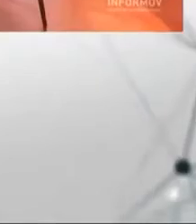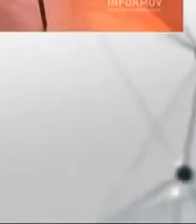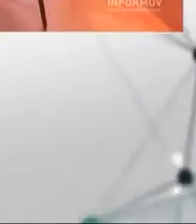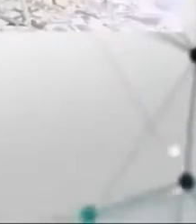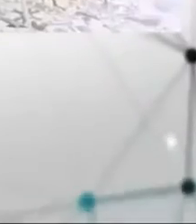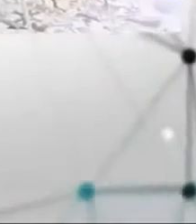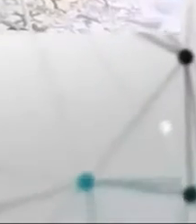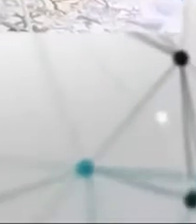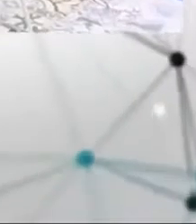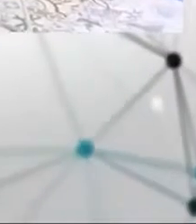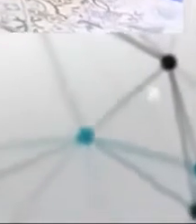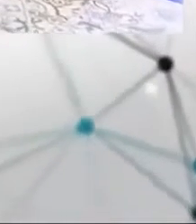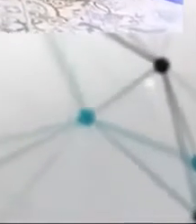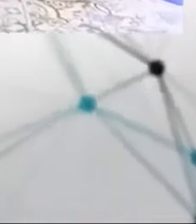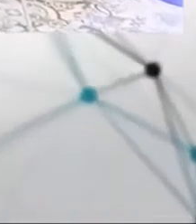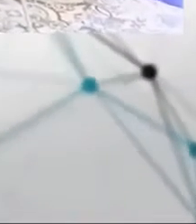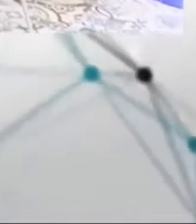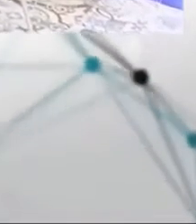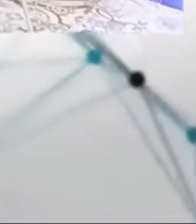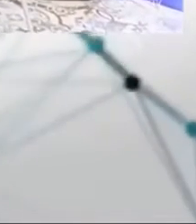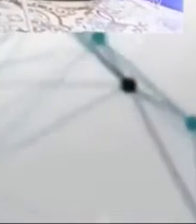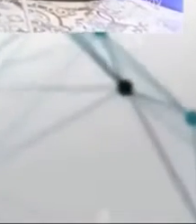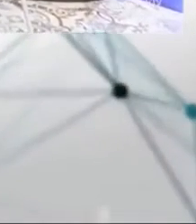combinam funcionalidade e bem-estar